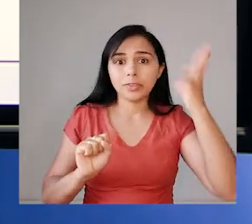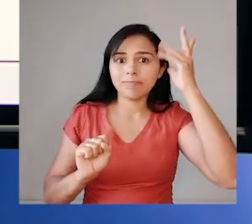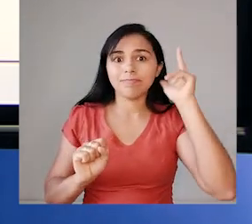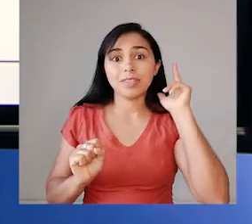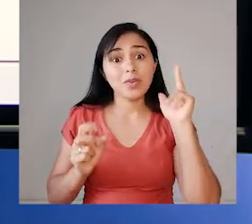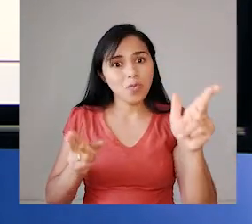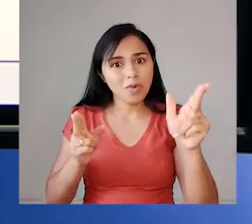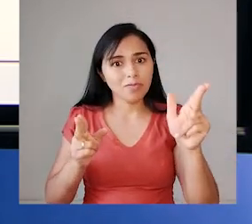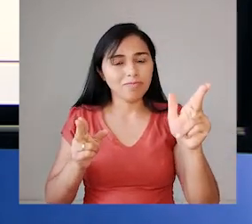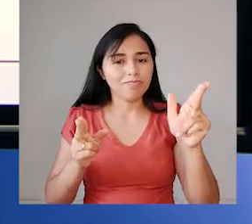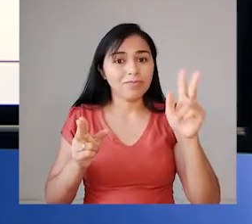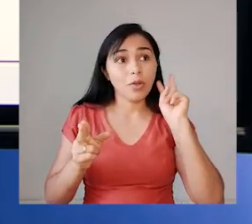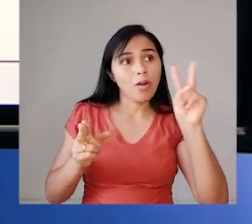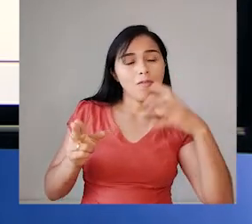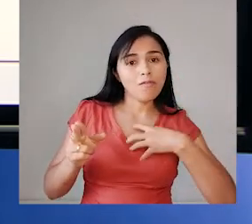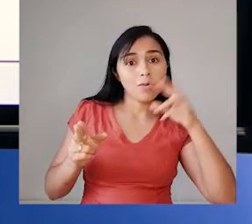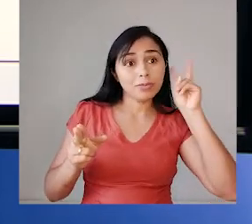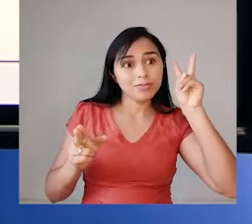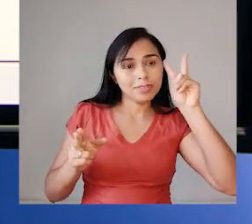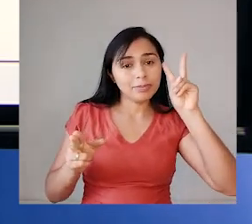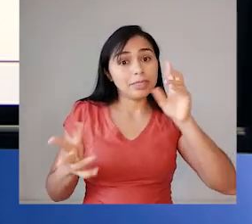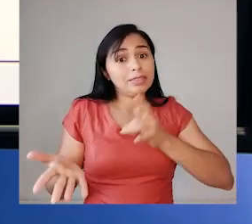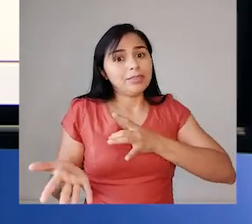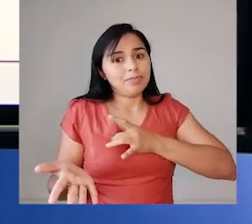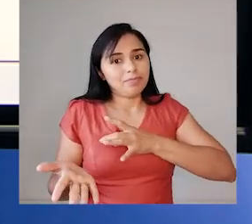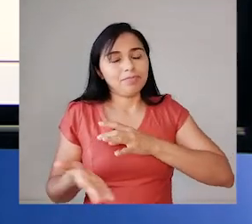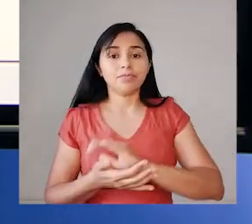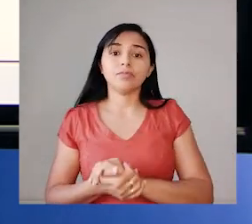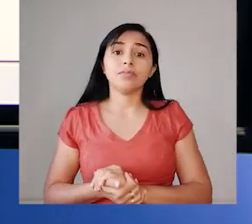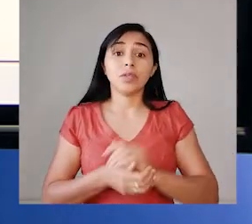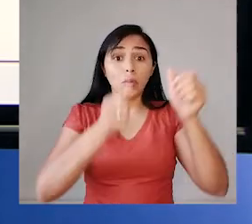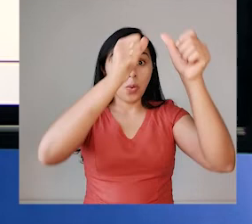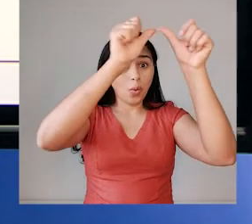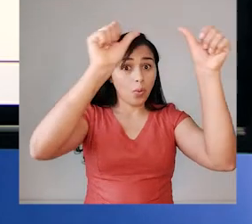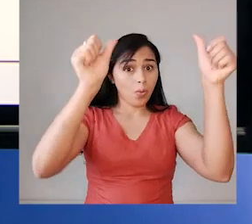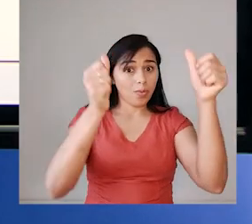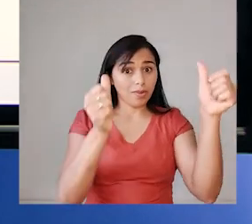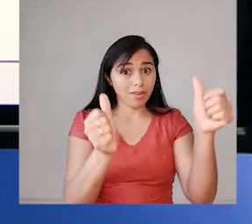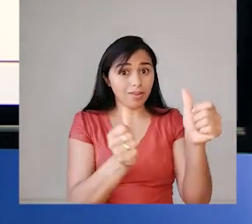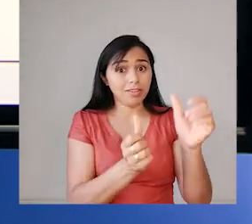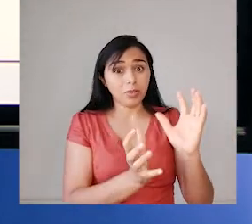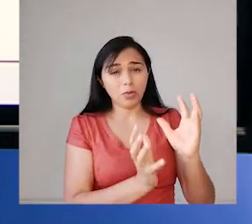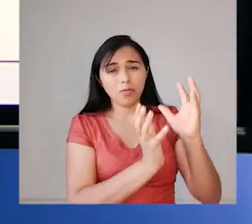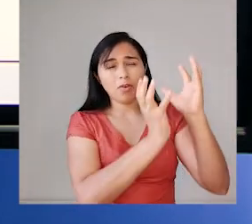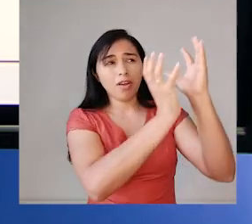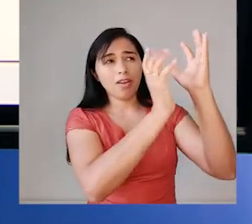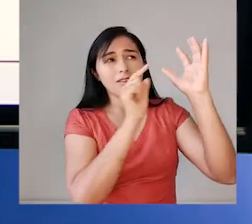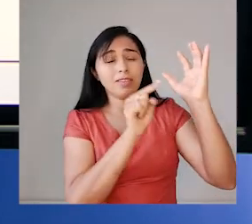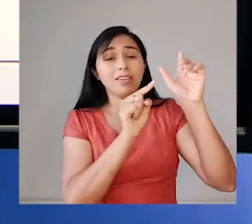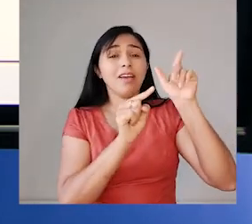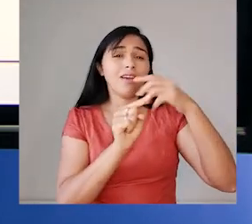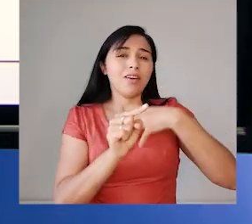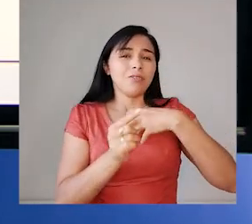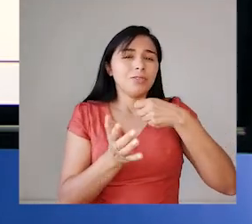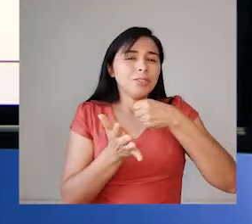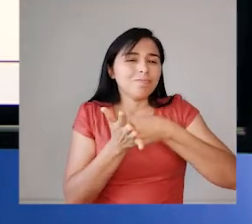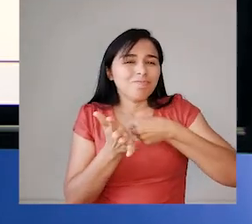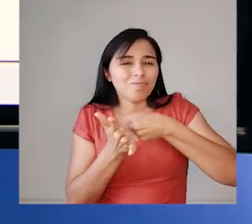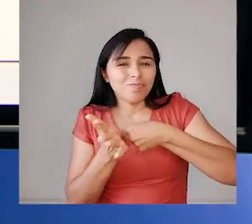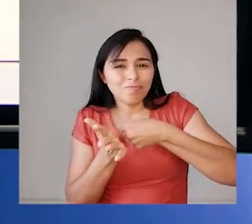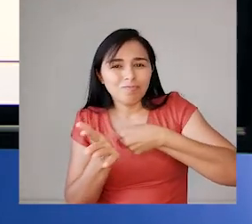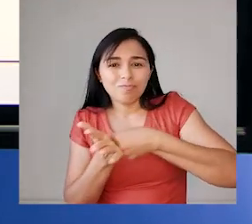é uma ameaça e não uma homenagem. Observa que, na sutileza,